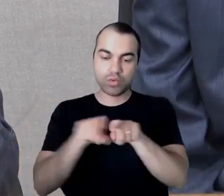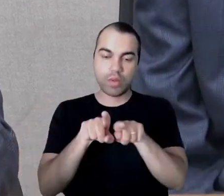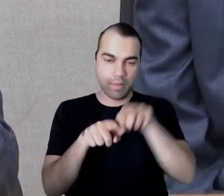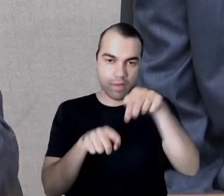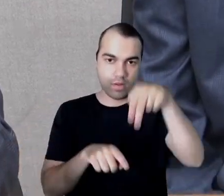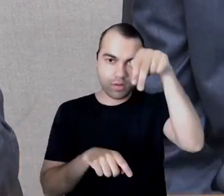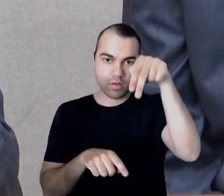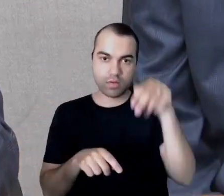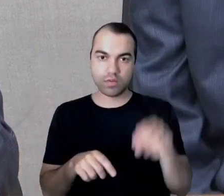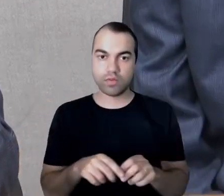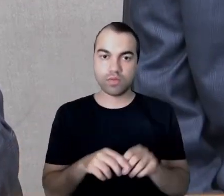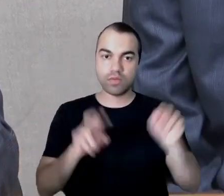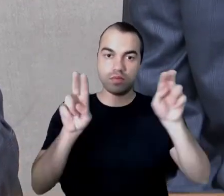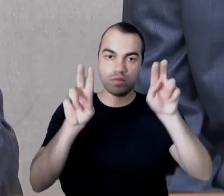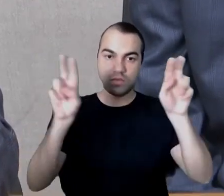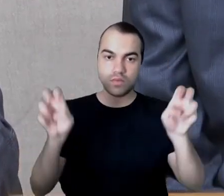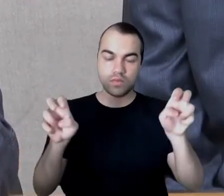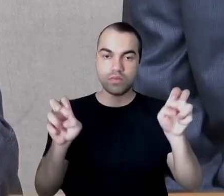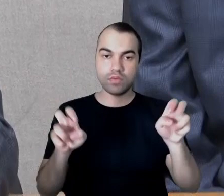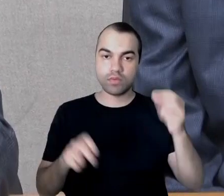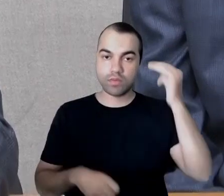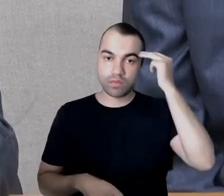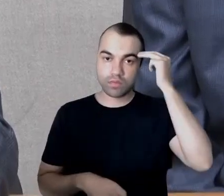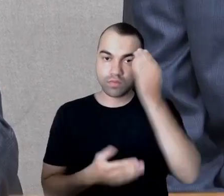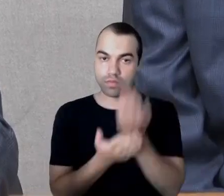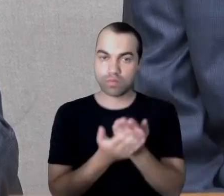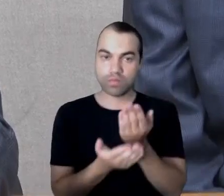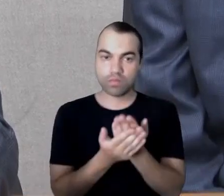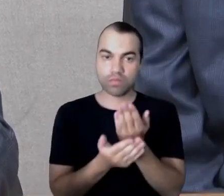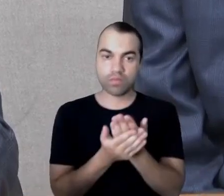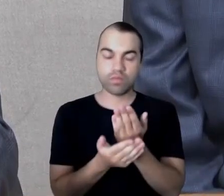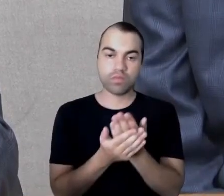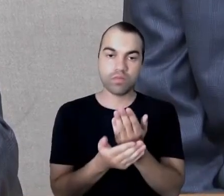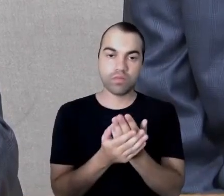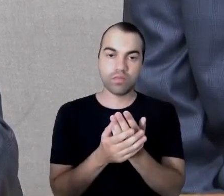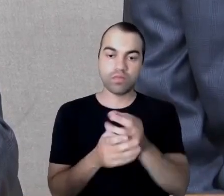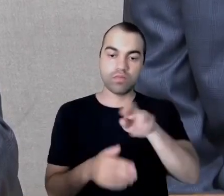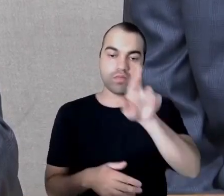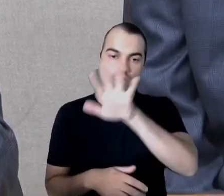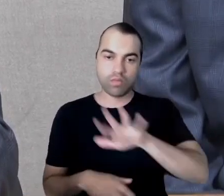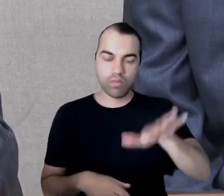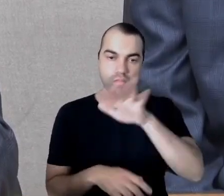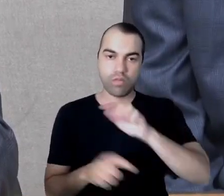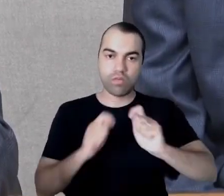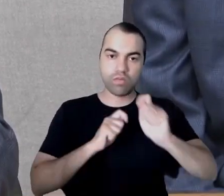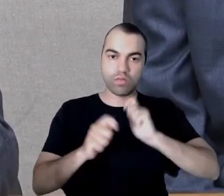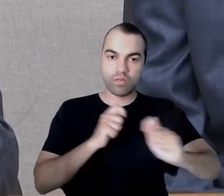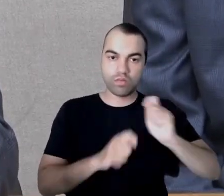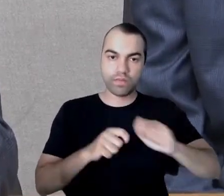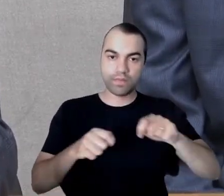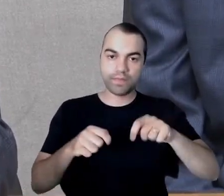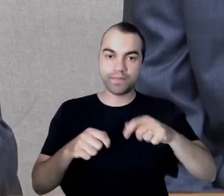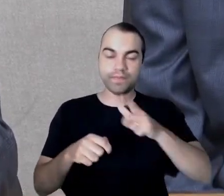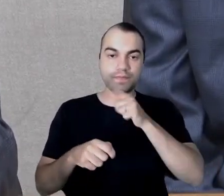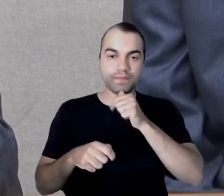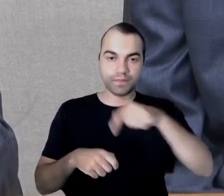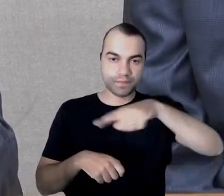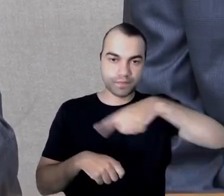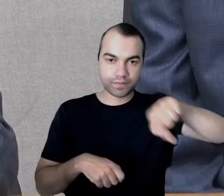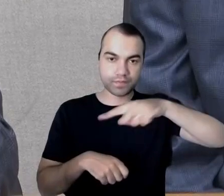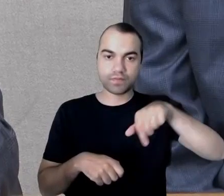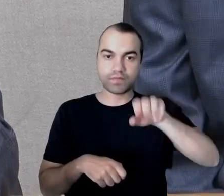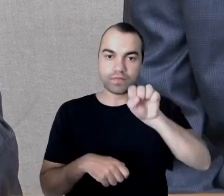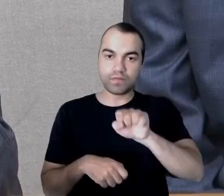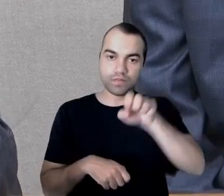aspas memória técnica do estudo das passagens das regiões administrativas do Lago Sul e Lago Norte além de 19 documentos